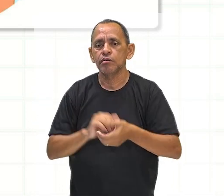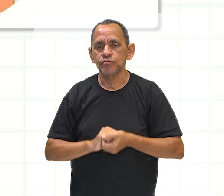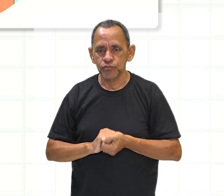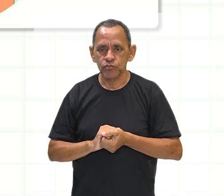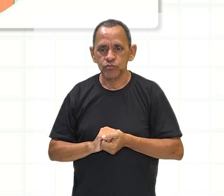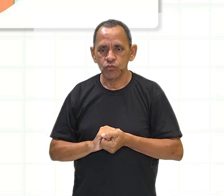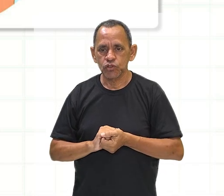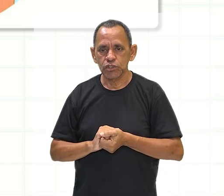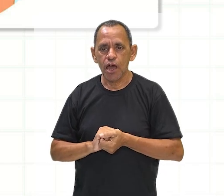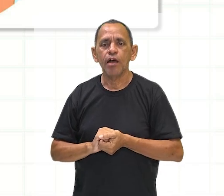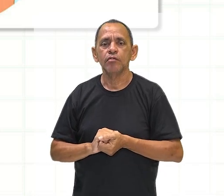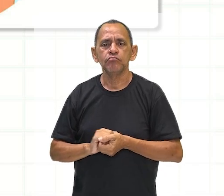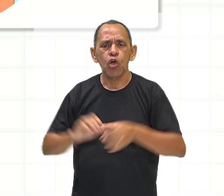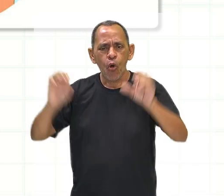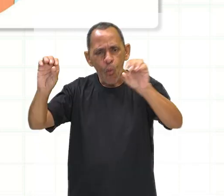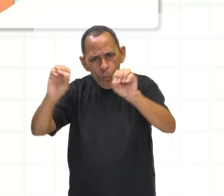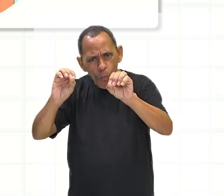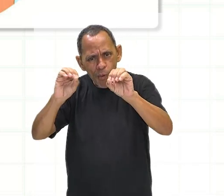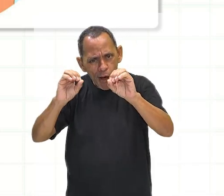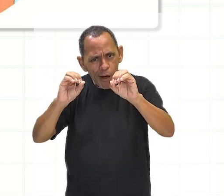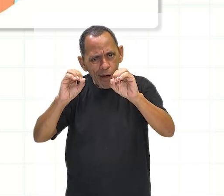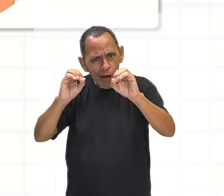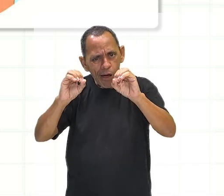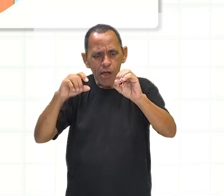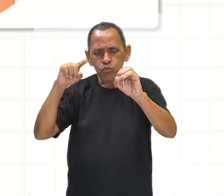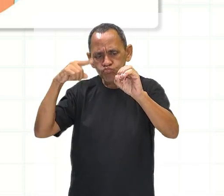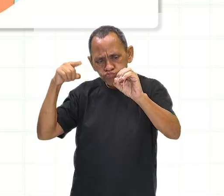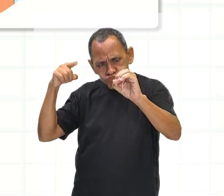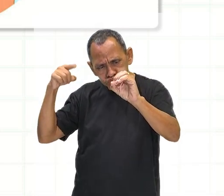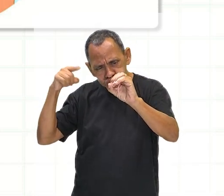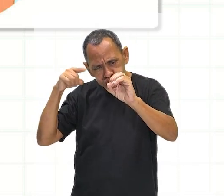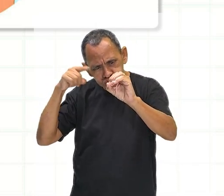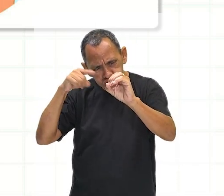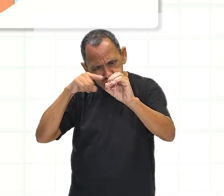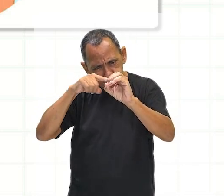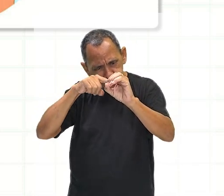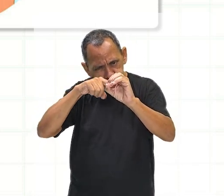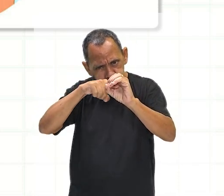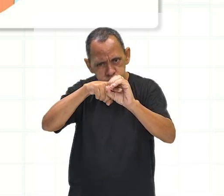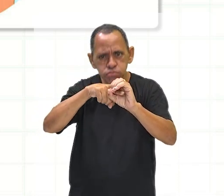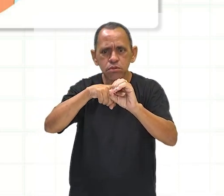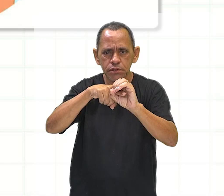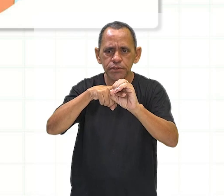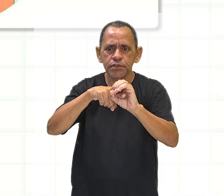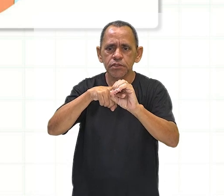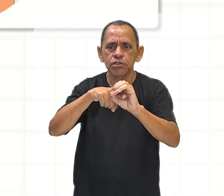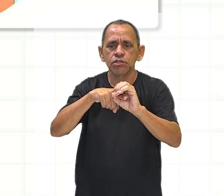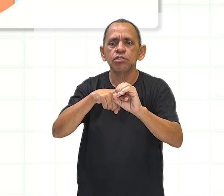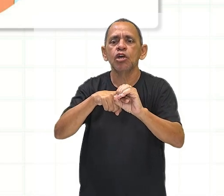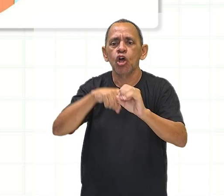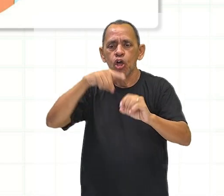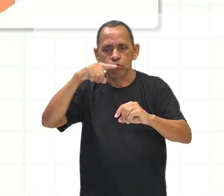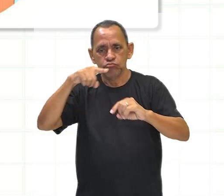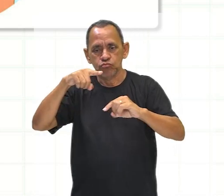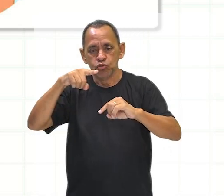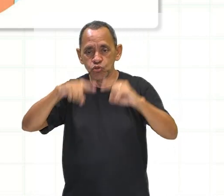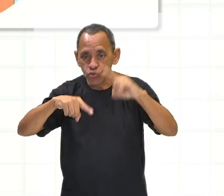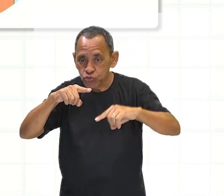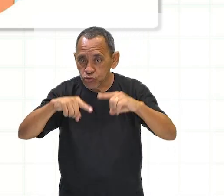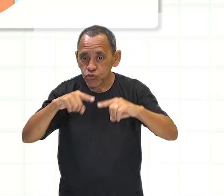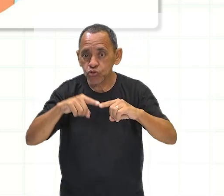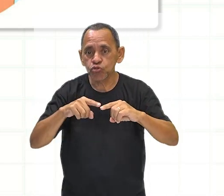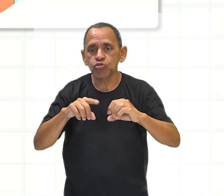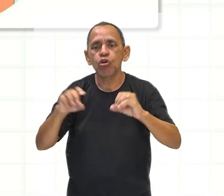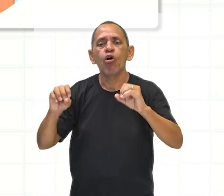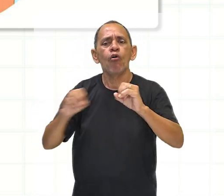para fazer a fecundação do óvulo. Então o que vai acontecer? Esse fluido ele neutraliza a acidez residual na uretra. Então lembra que nós